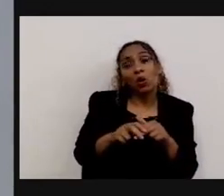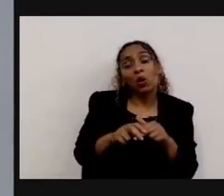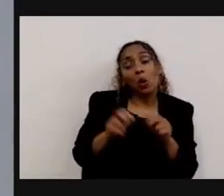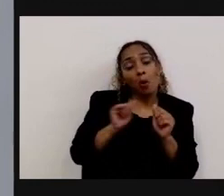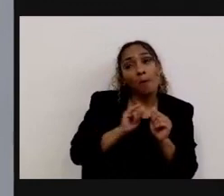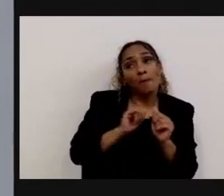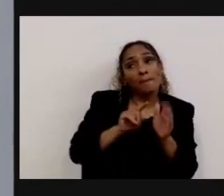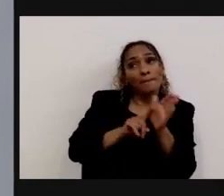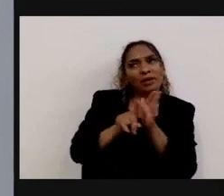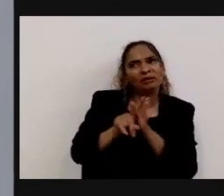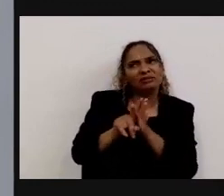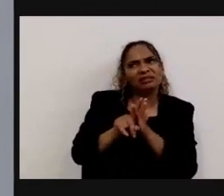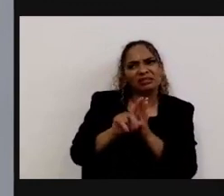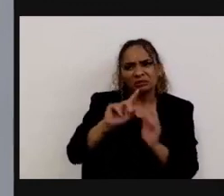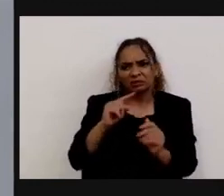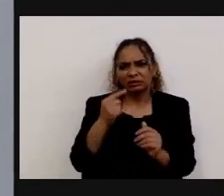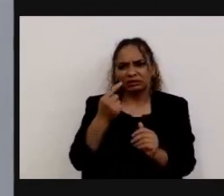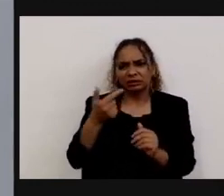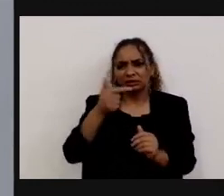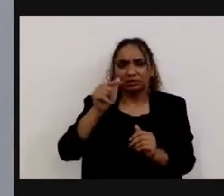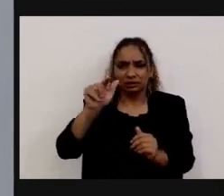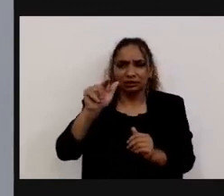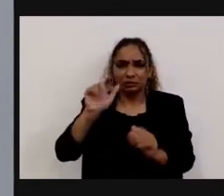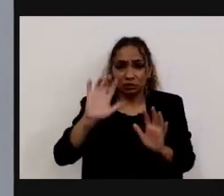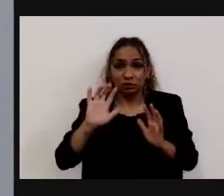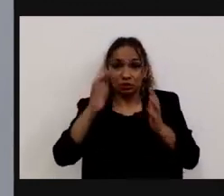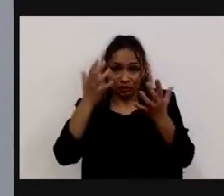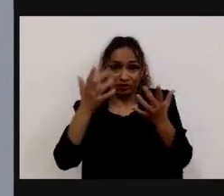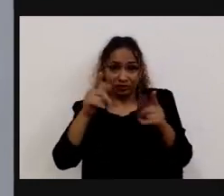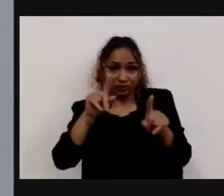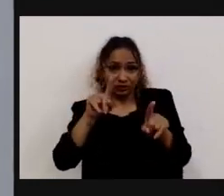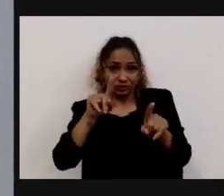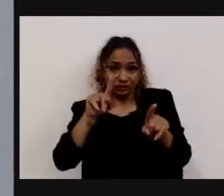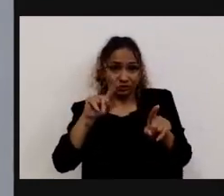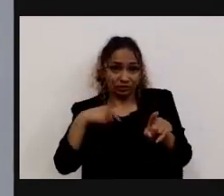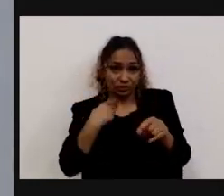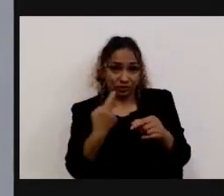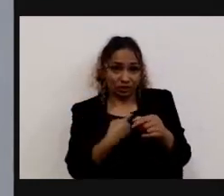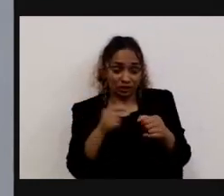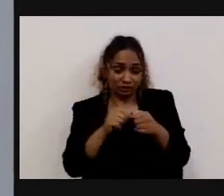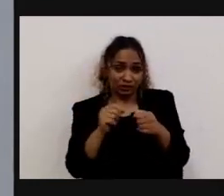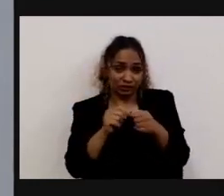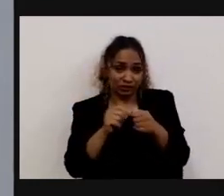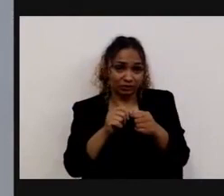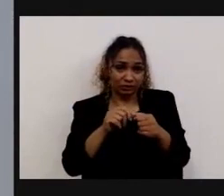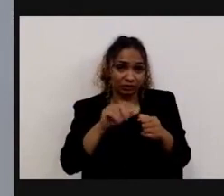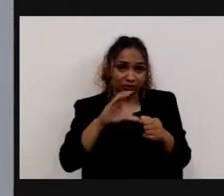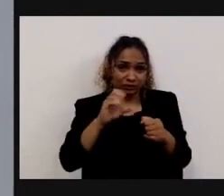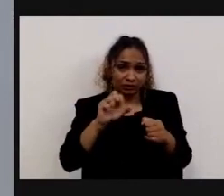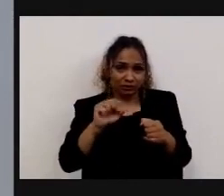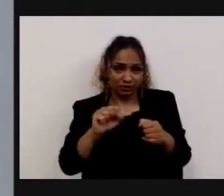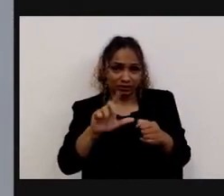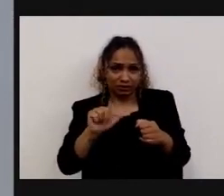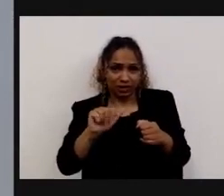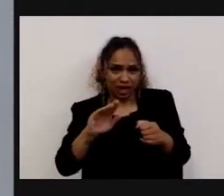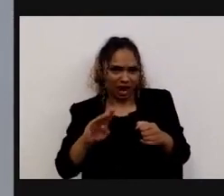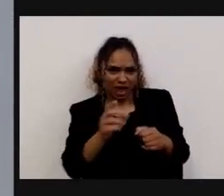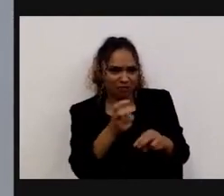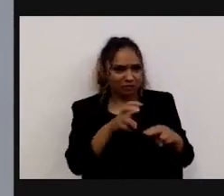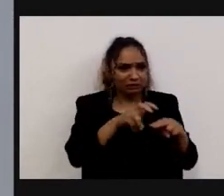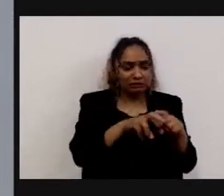eu tô te perguntando porque eu achei tão estranho aquele dia depois do evento que a gente fez no sesilábio a gente foi para um happy hour eu sentei perto dele ele não falou nada